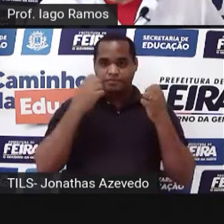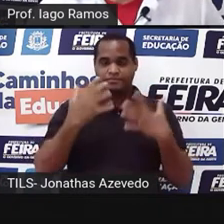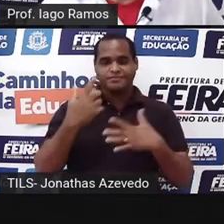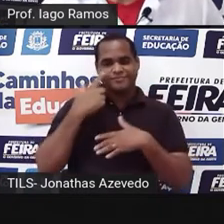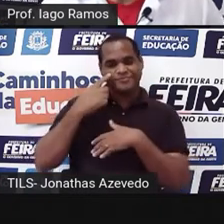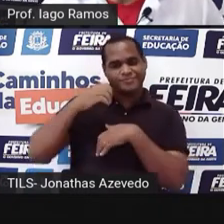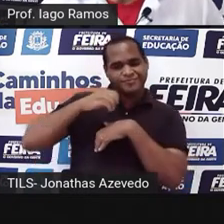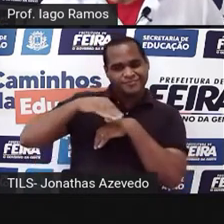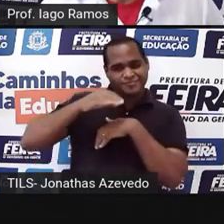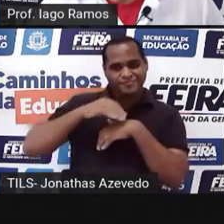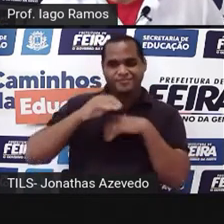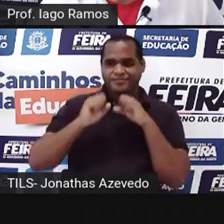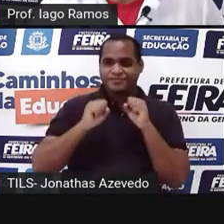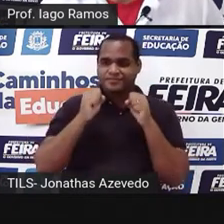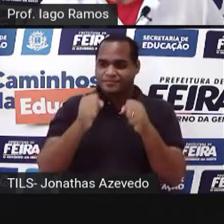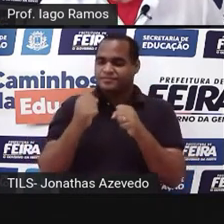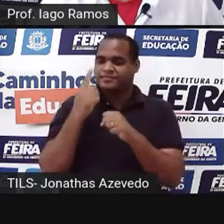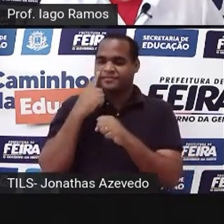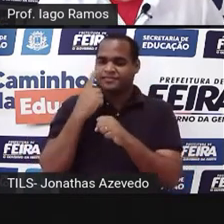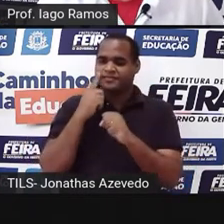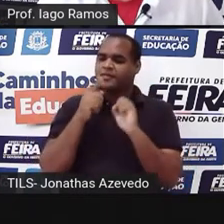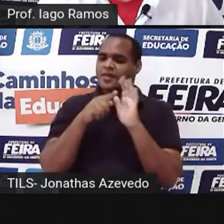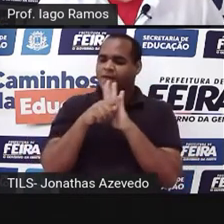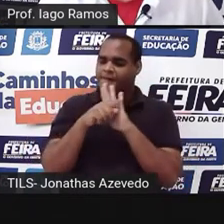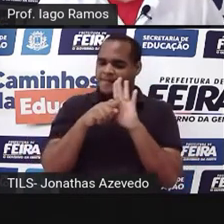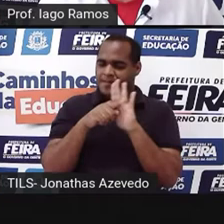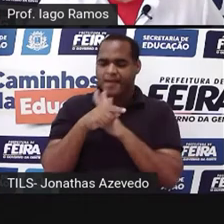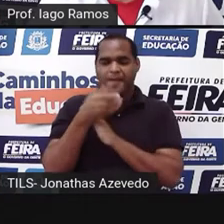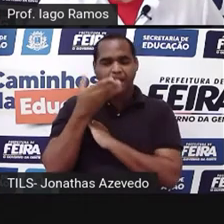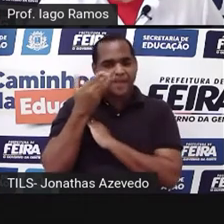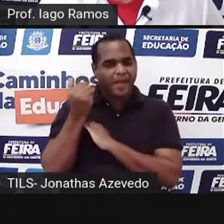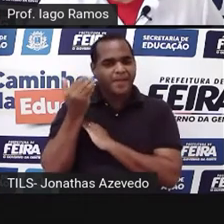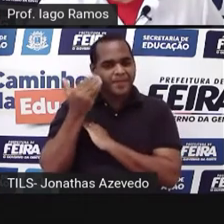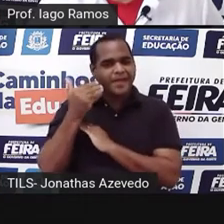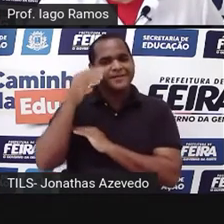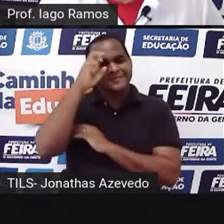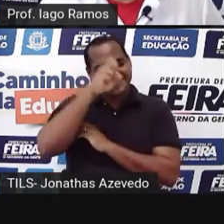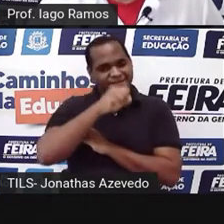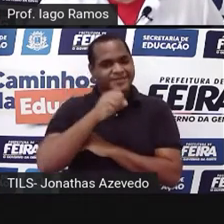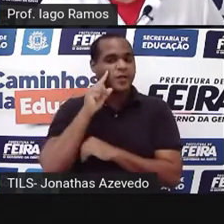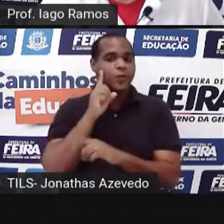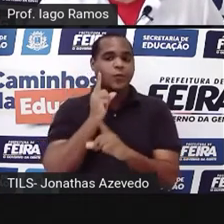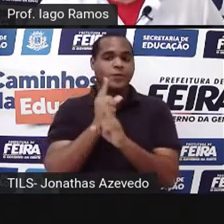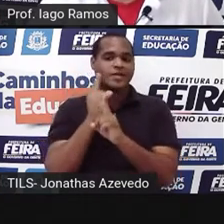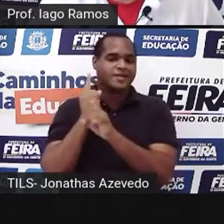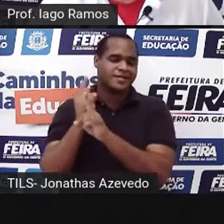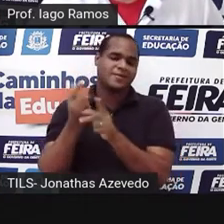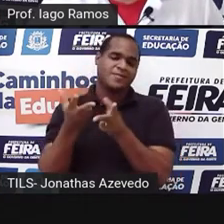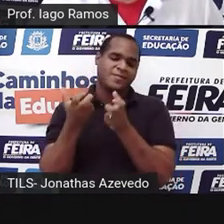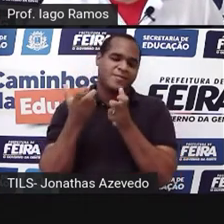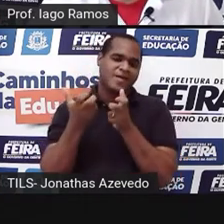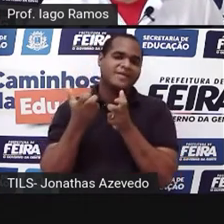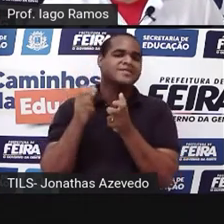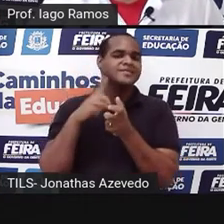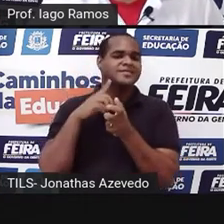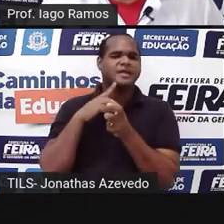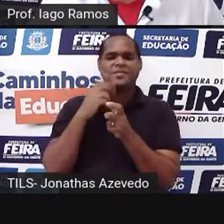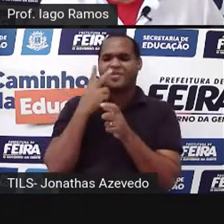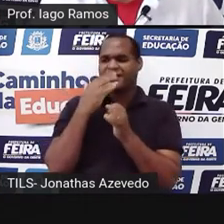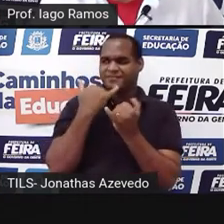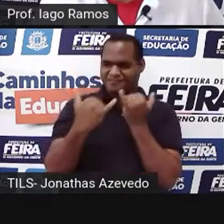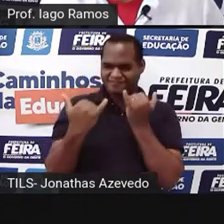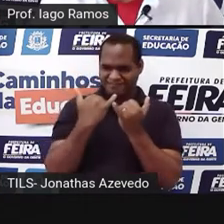busca, né? A gente consegue encontrar, tá bom? Então, será que você consegue pesquisar o significado de